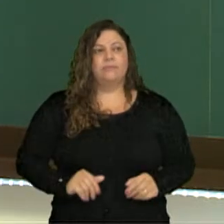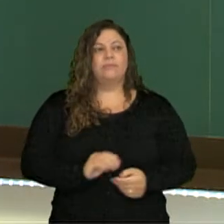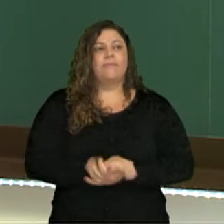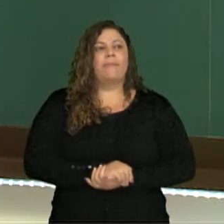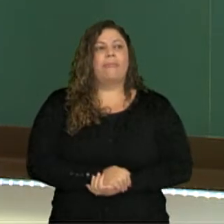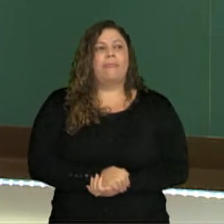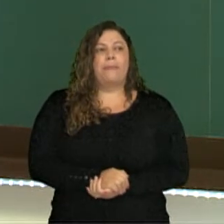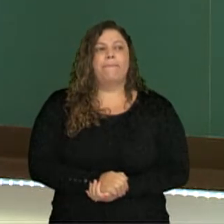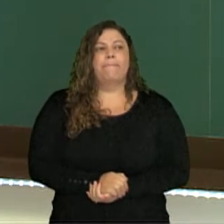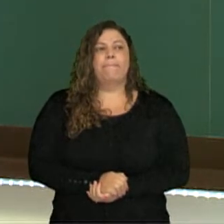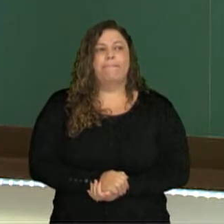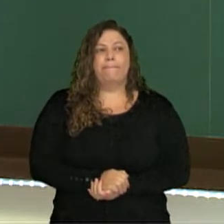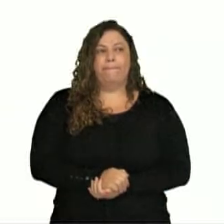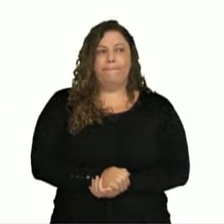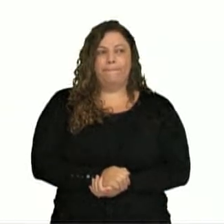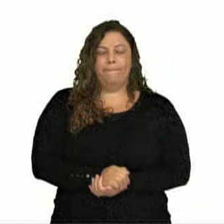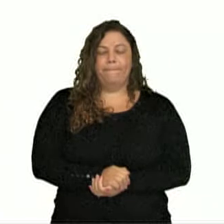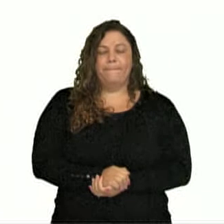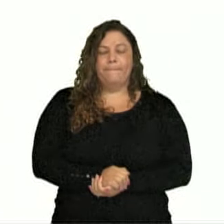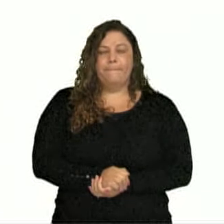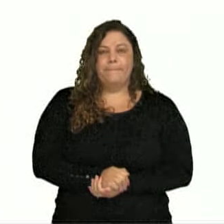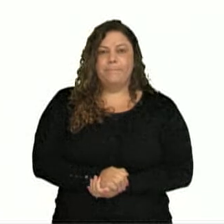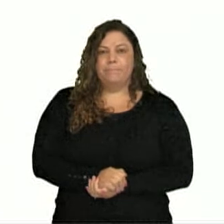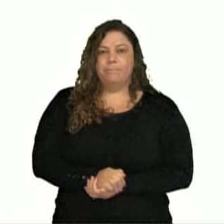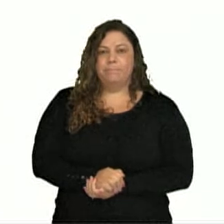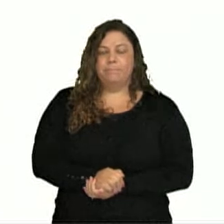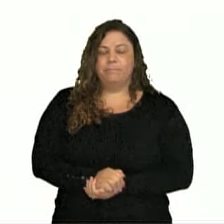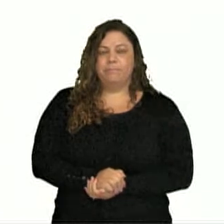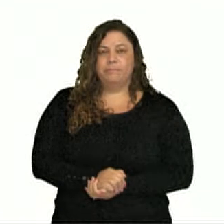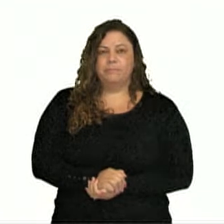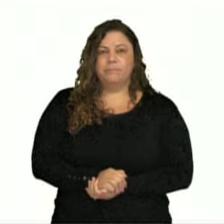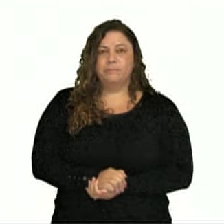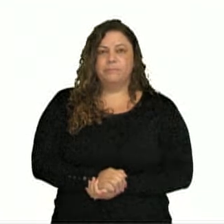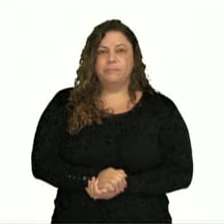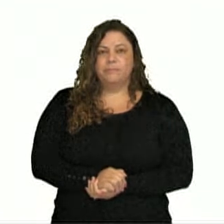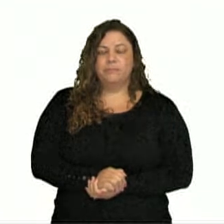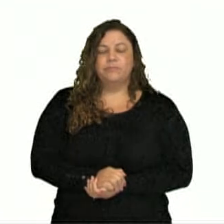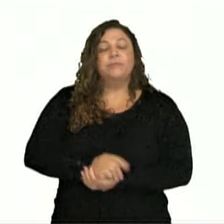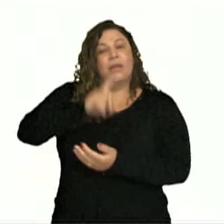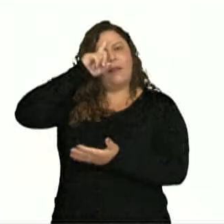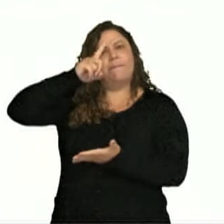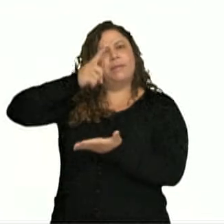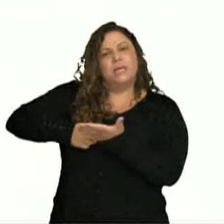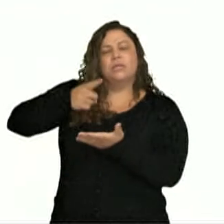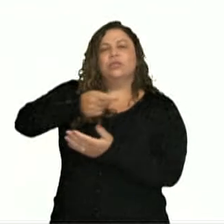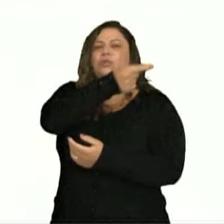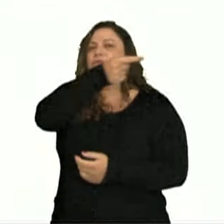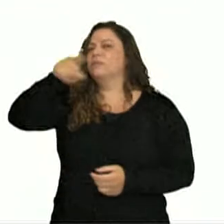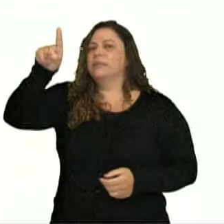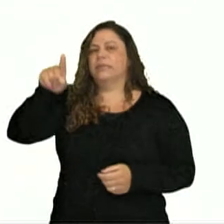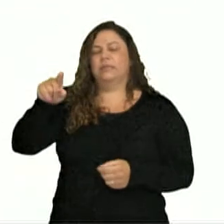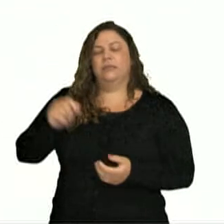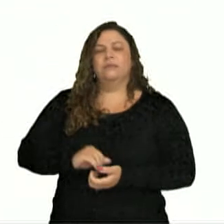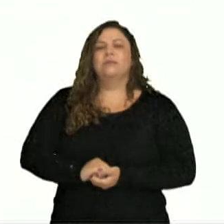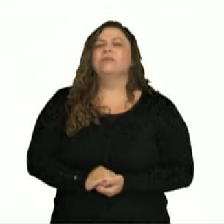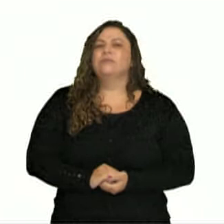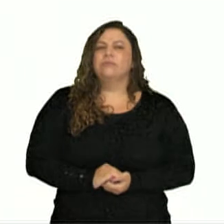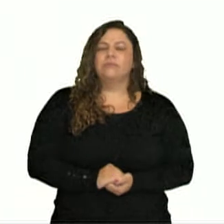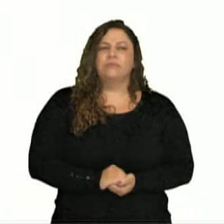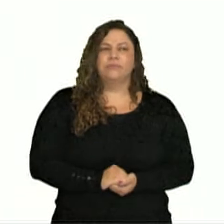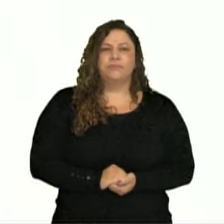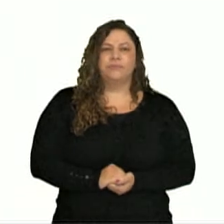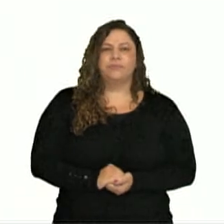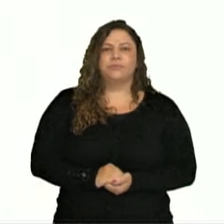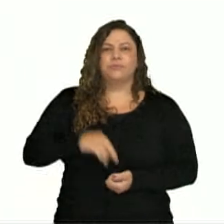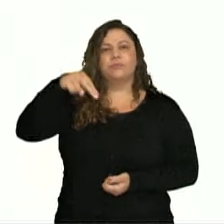no vas a salir. Imperativo negativo. Estamos aí estudando, vejam, observe em los ejemplos